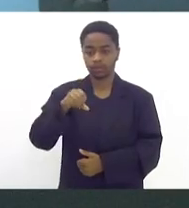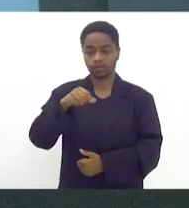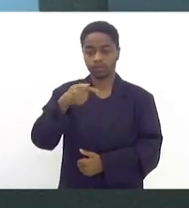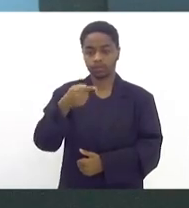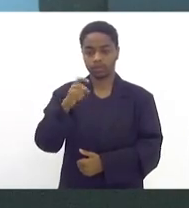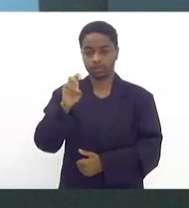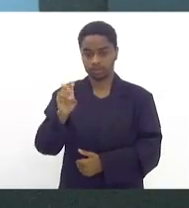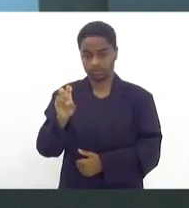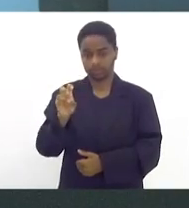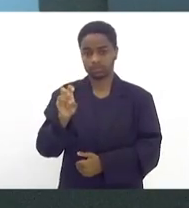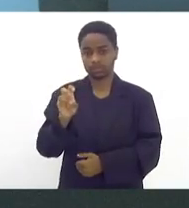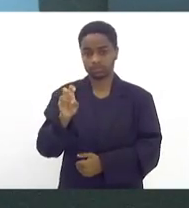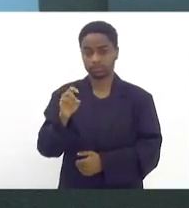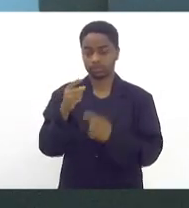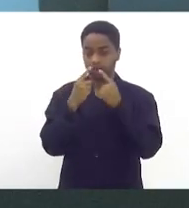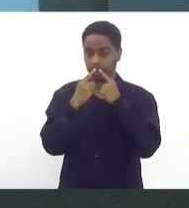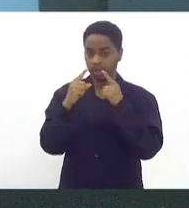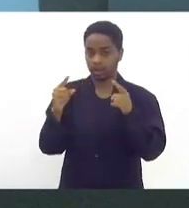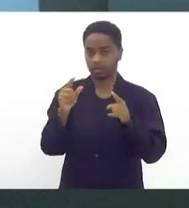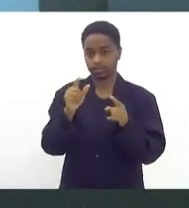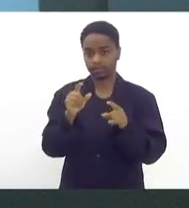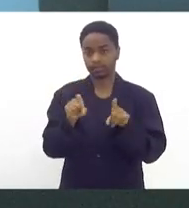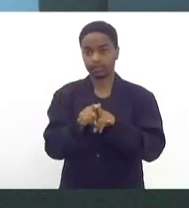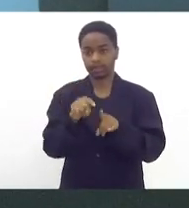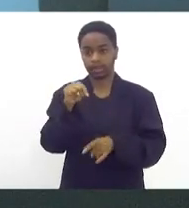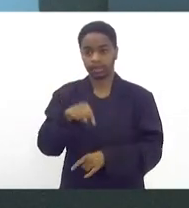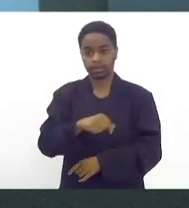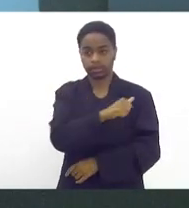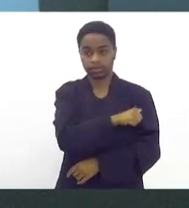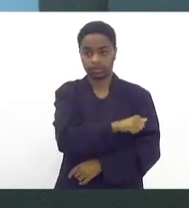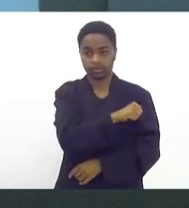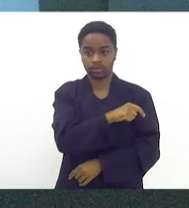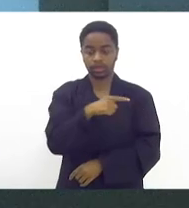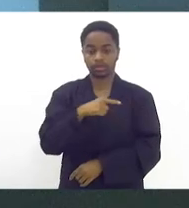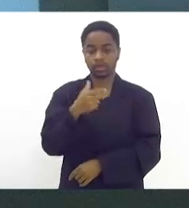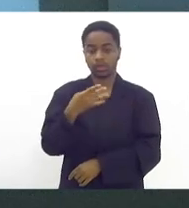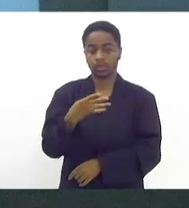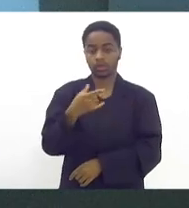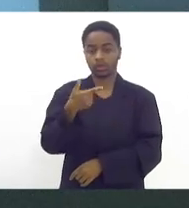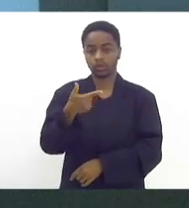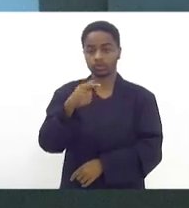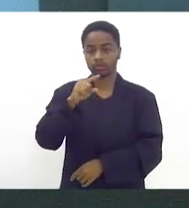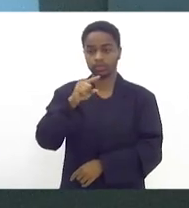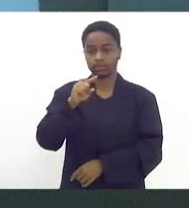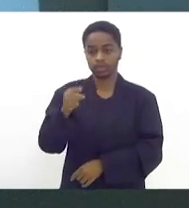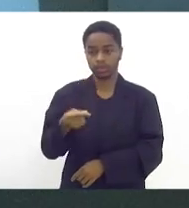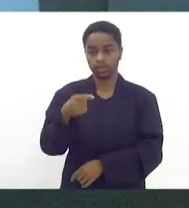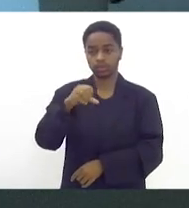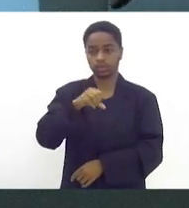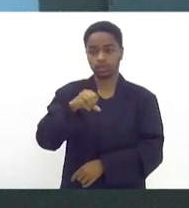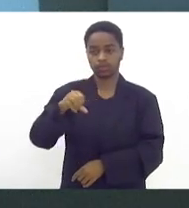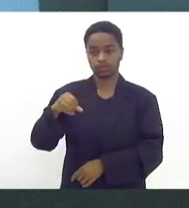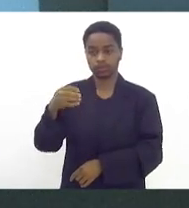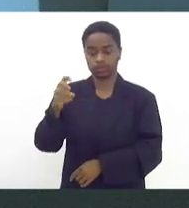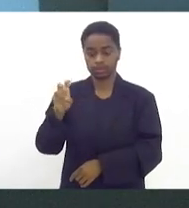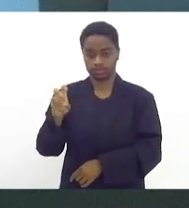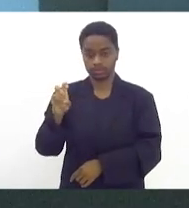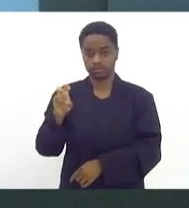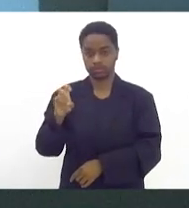29.975 reclamações e no Rio de Janeiro 42.999 reclamações